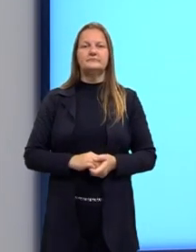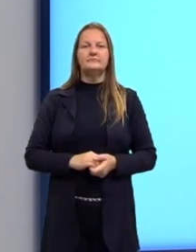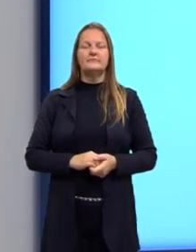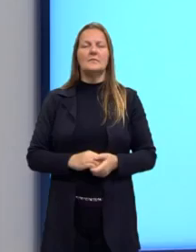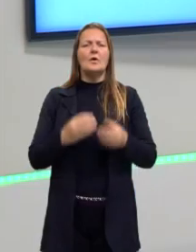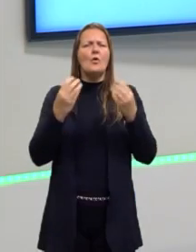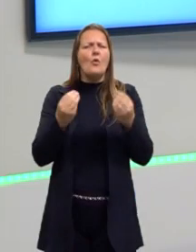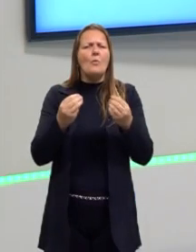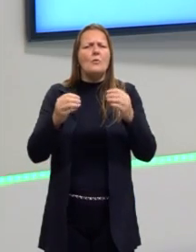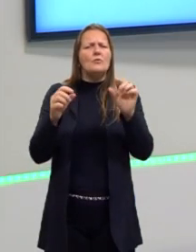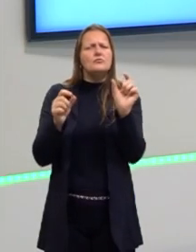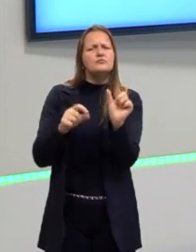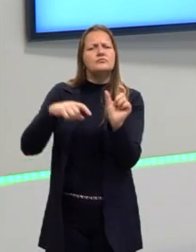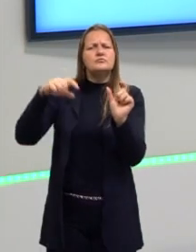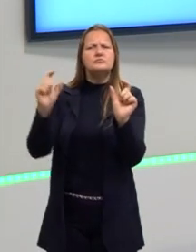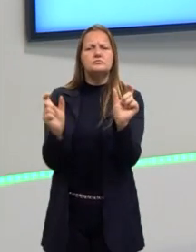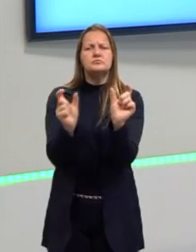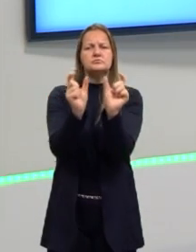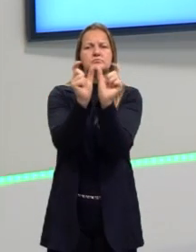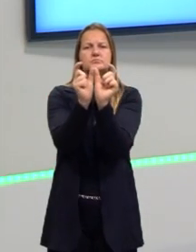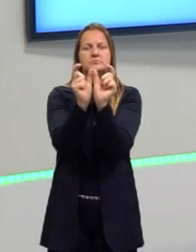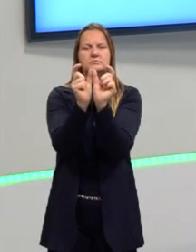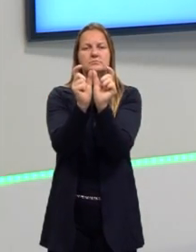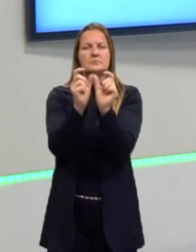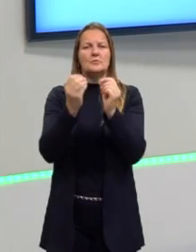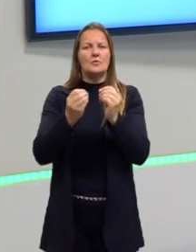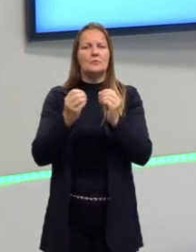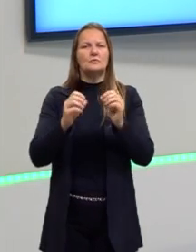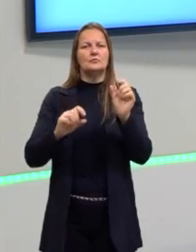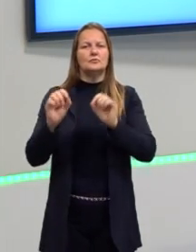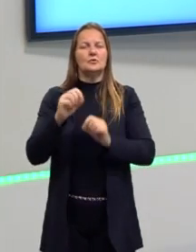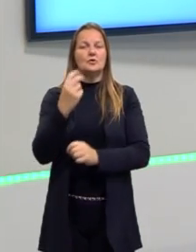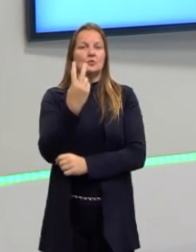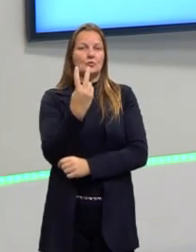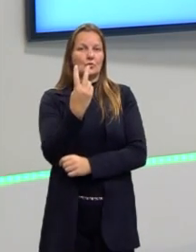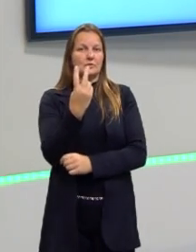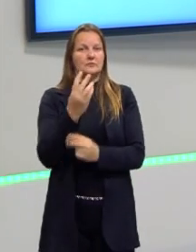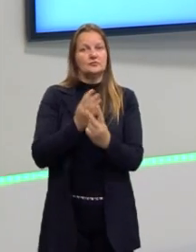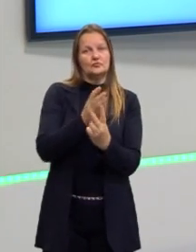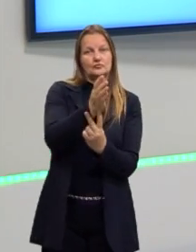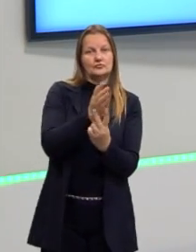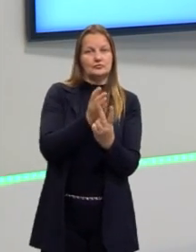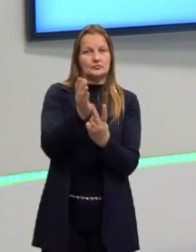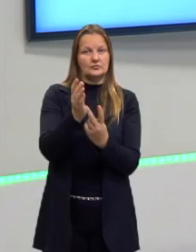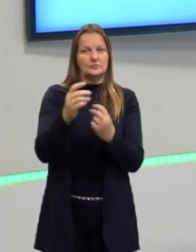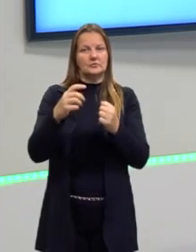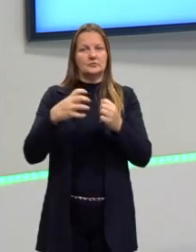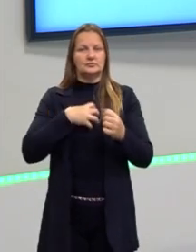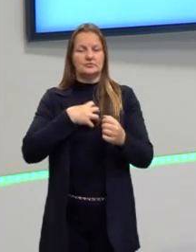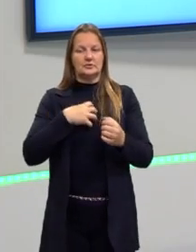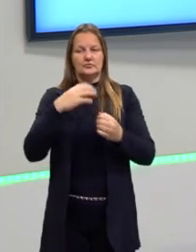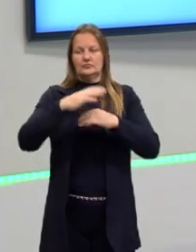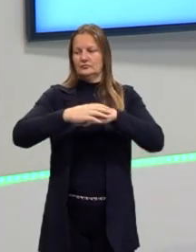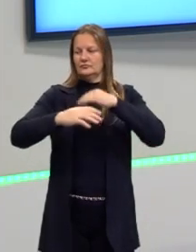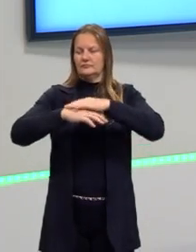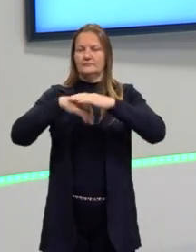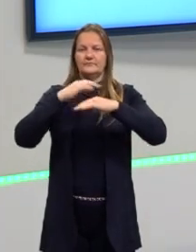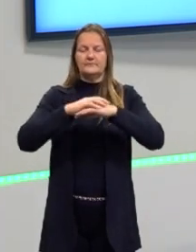que são formados esses Fresno verbs bom eles têm duas formas de ser construídos